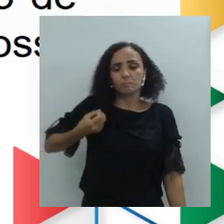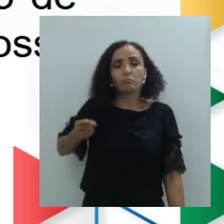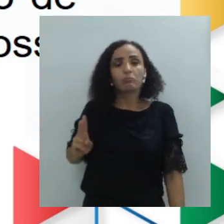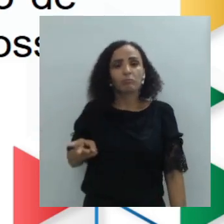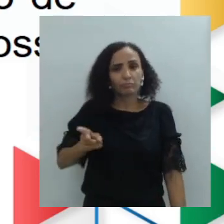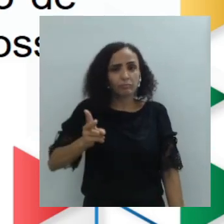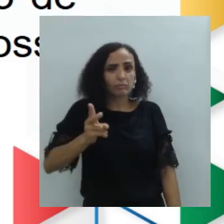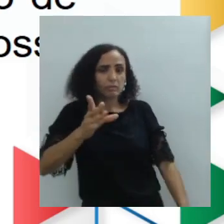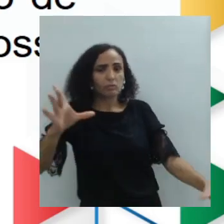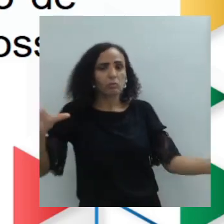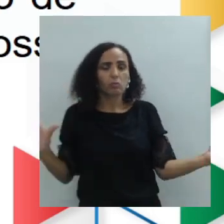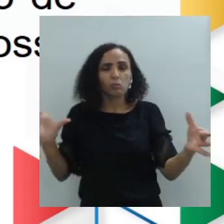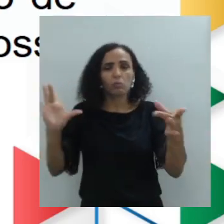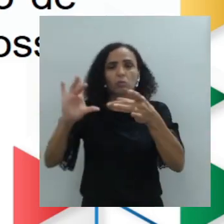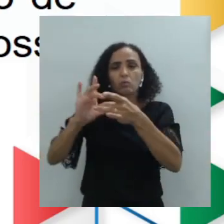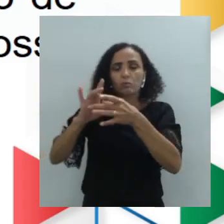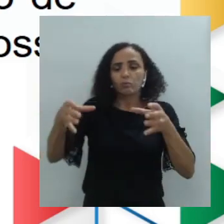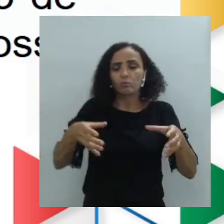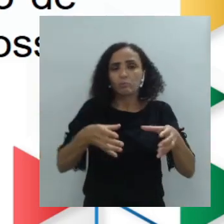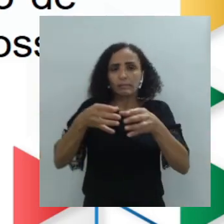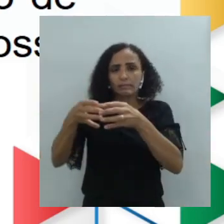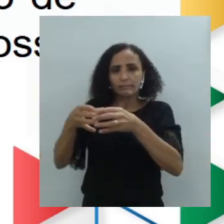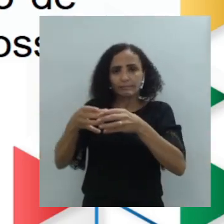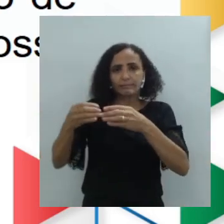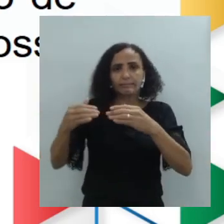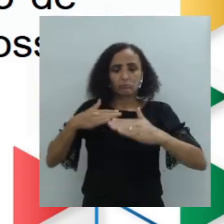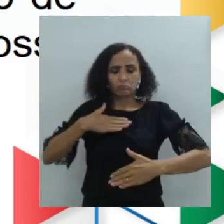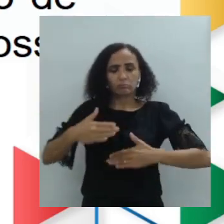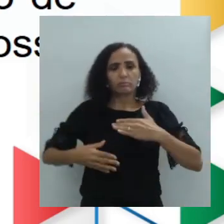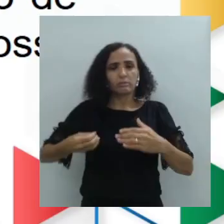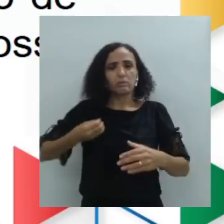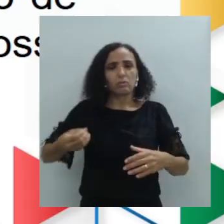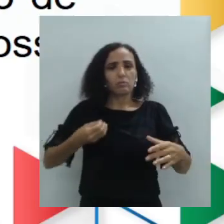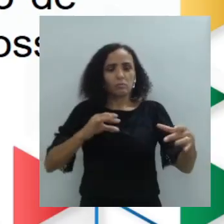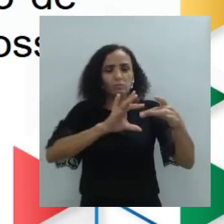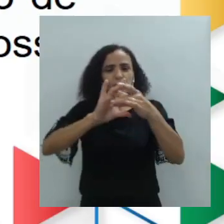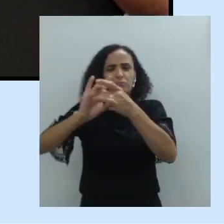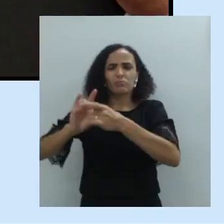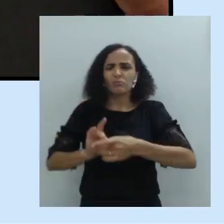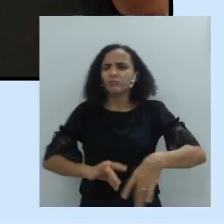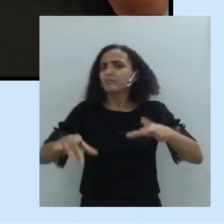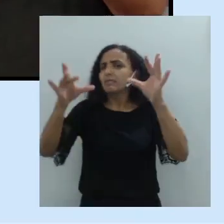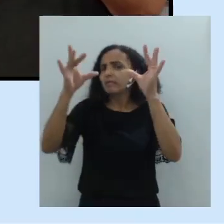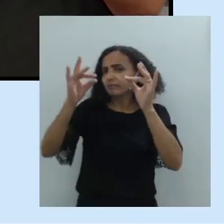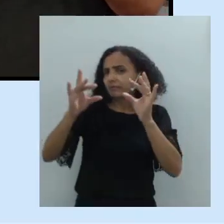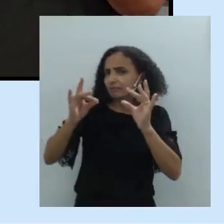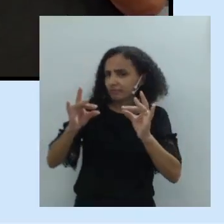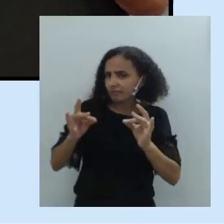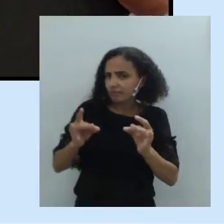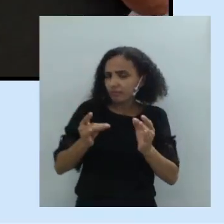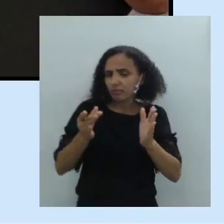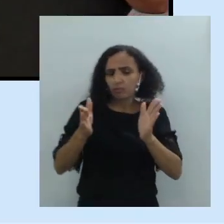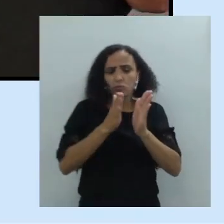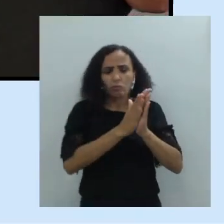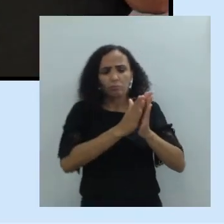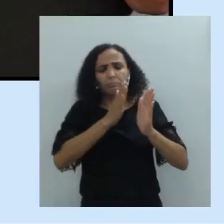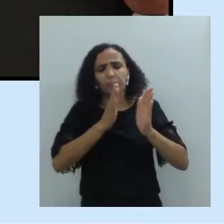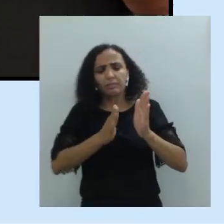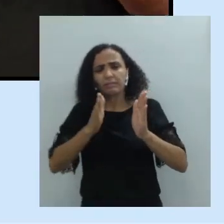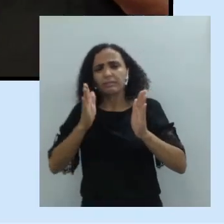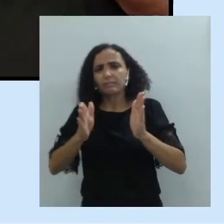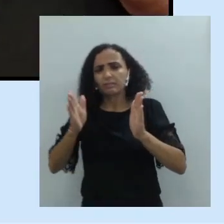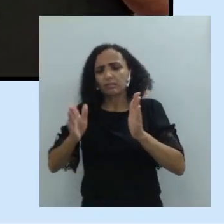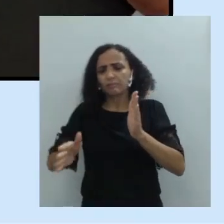Esse conjunto de sistemas forma o nosso corpo, o nosso organismo. Então, esse sistema excretor, de